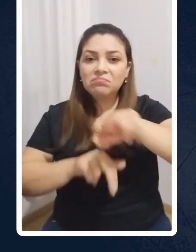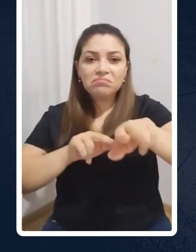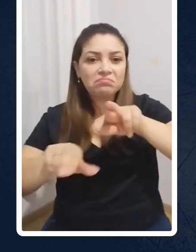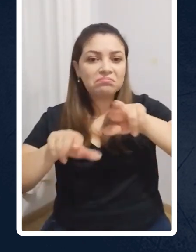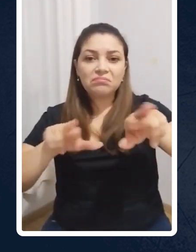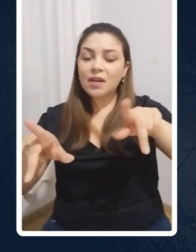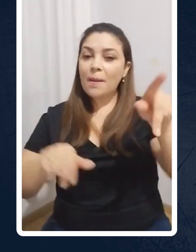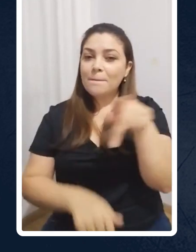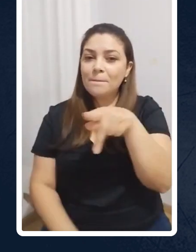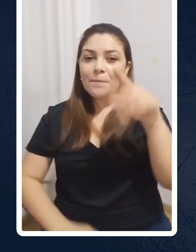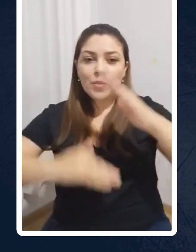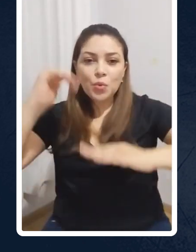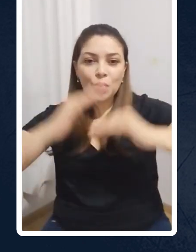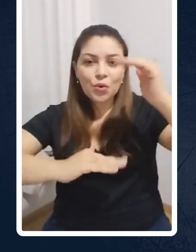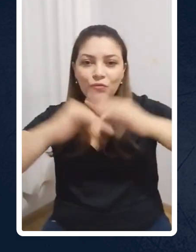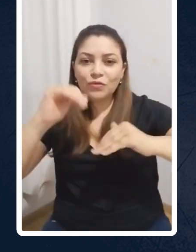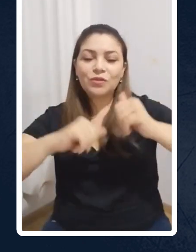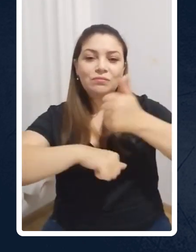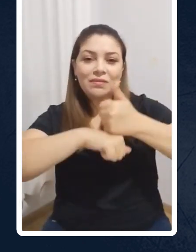Gostaria que essa live fosse nossa,